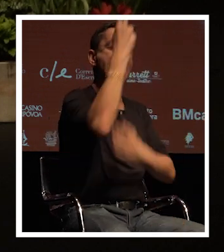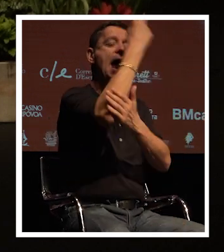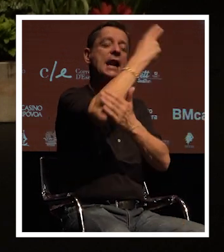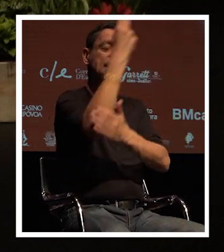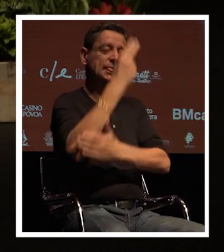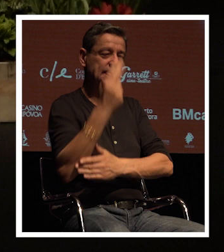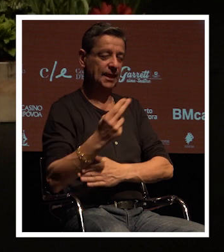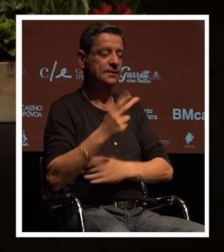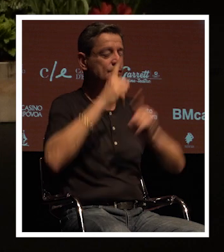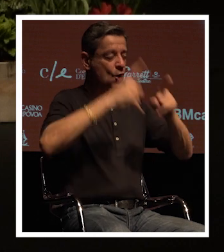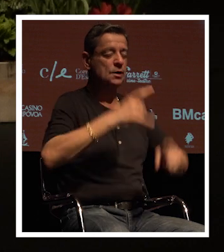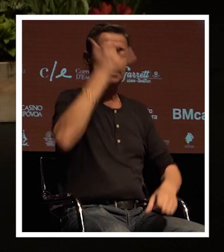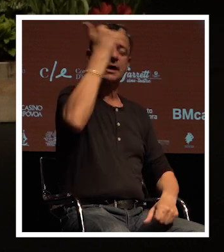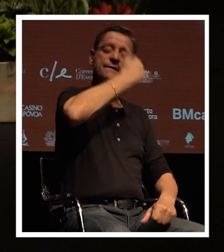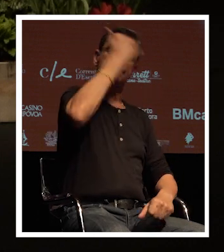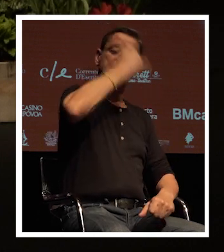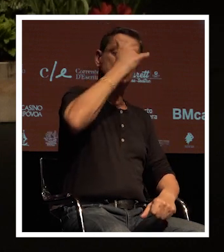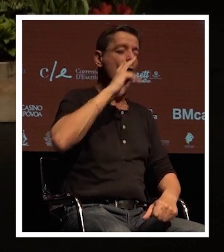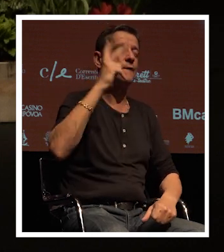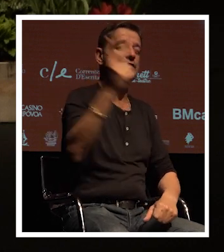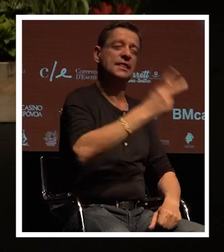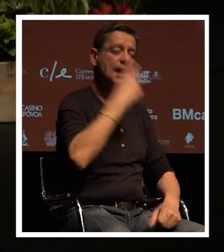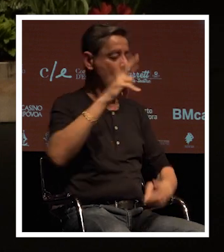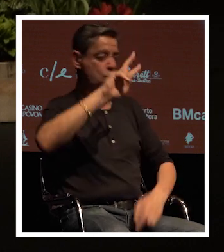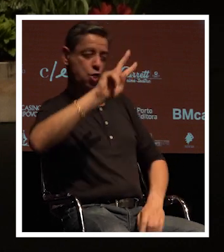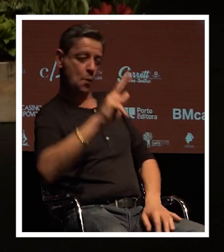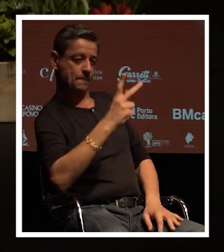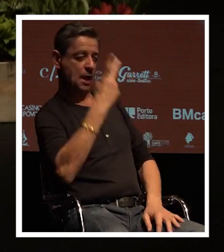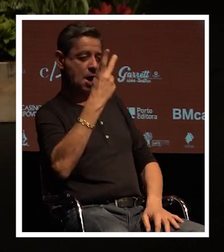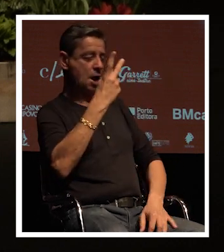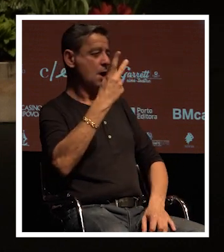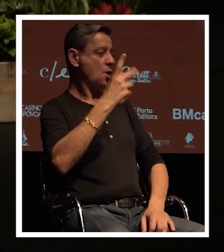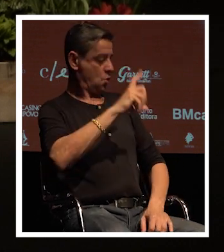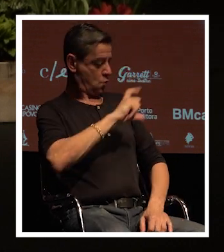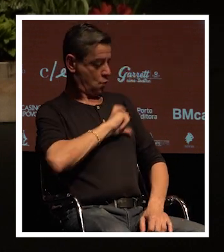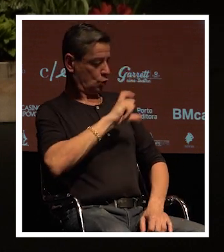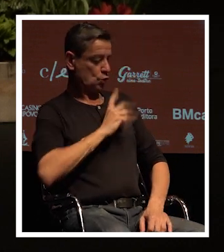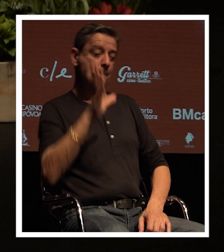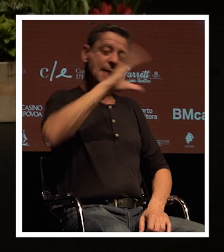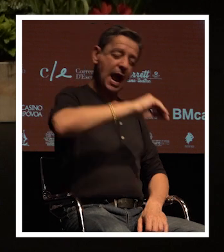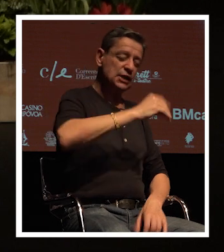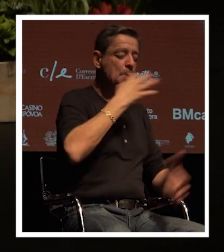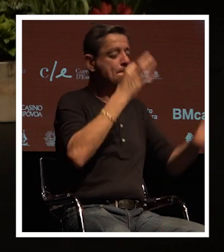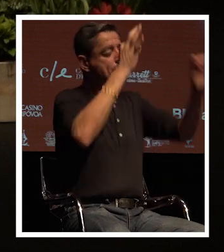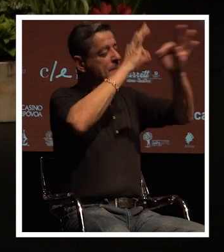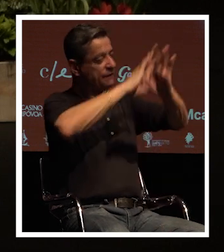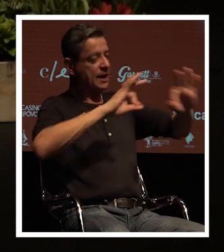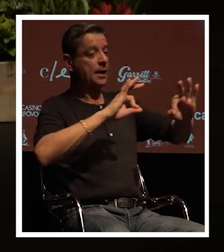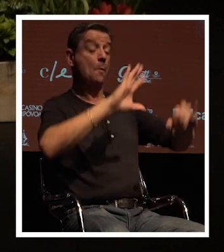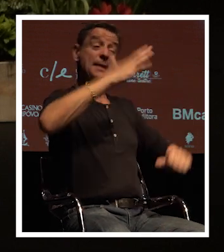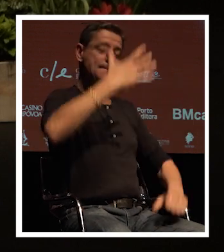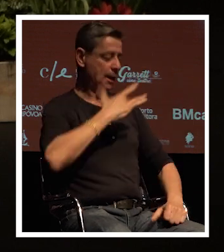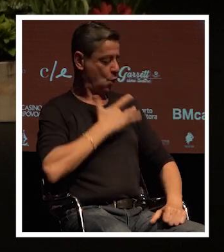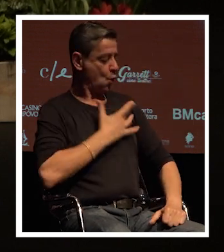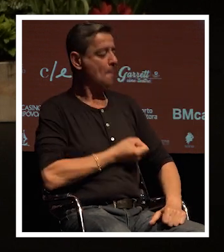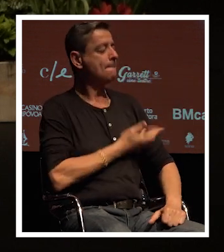estreou-se na ficção com vida dupla obra de contos a que seguiram um coração mais que perfeito o seu primeiro romance